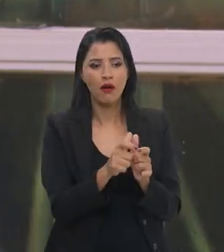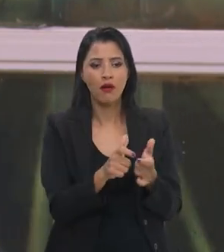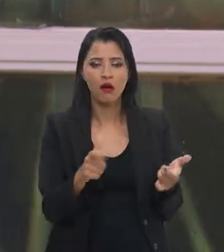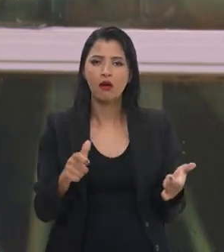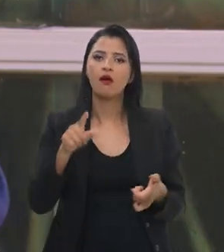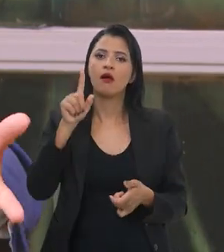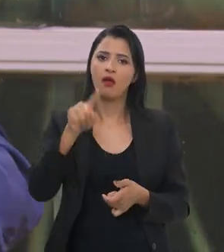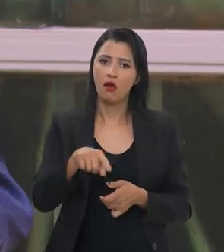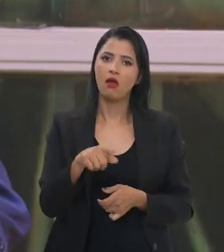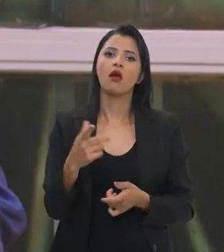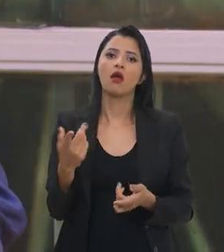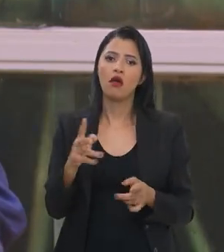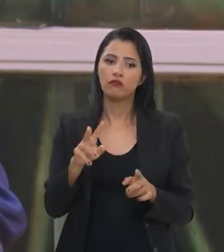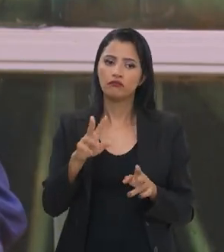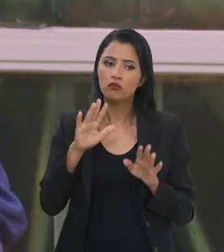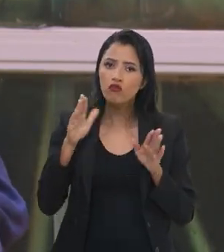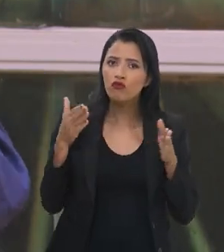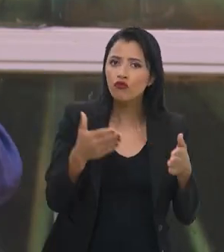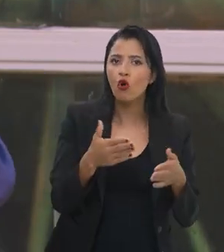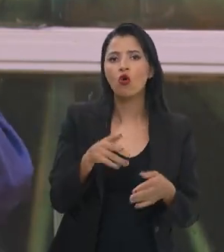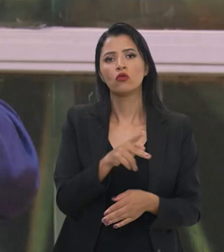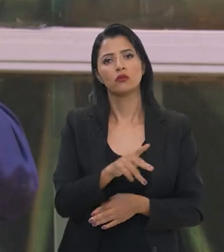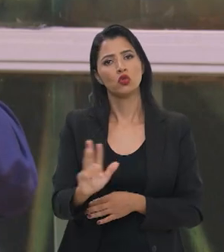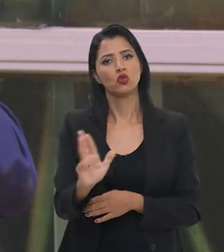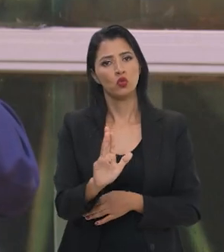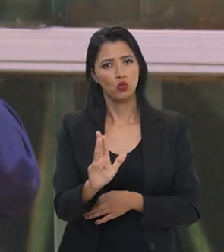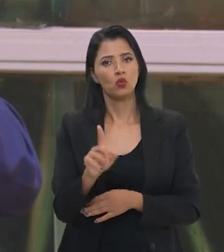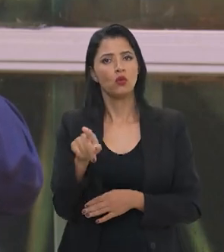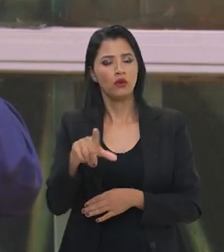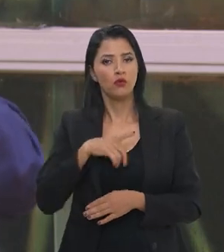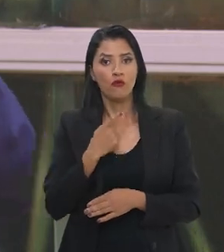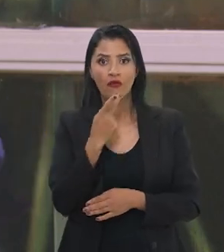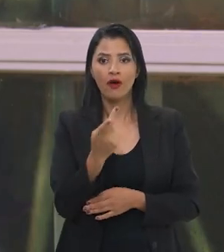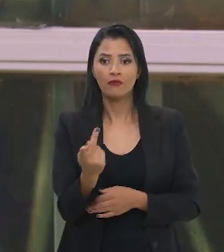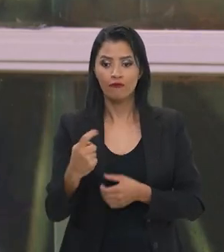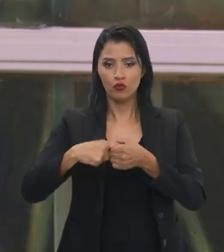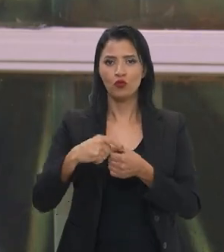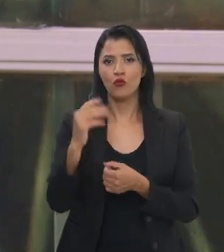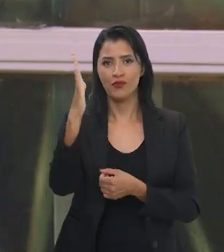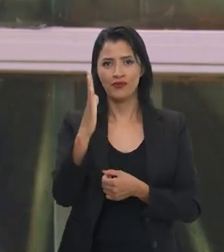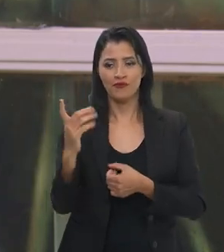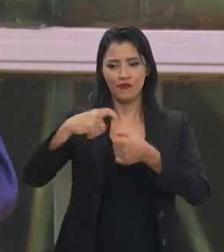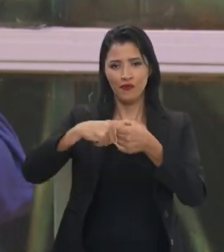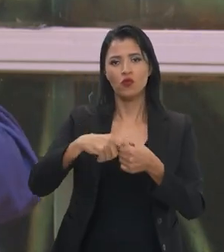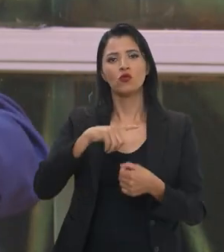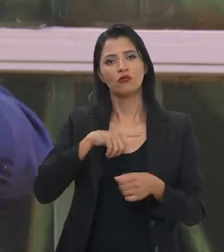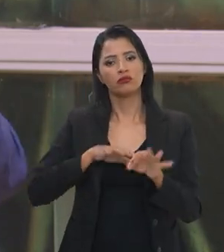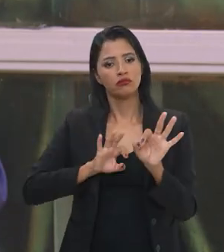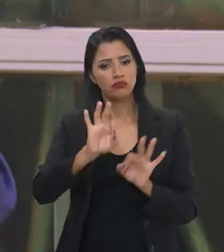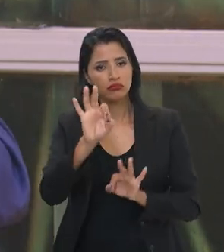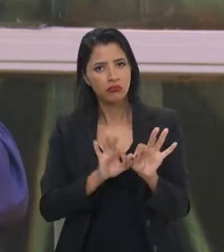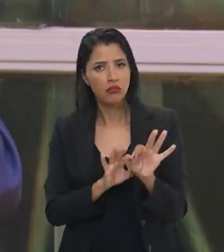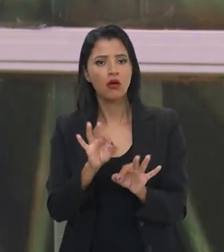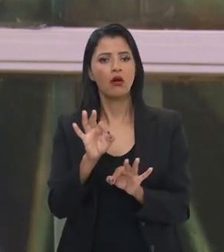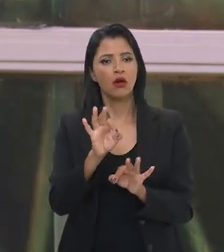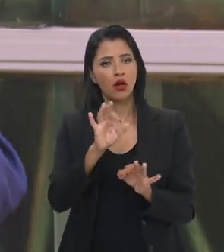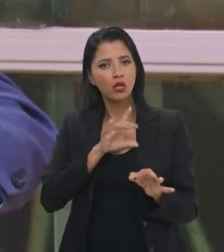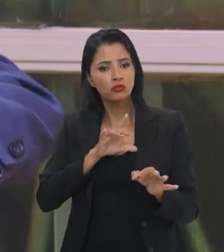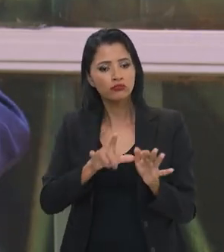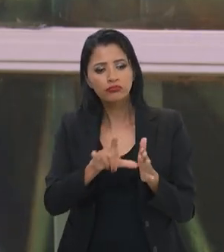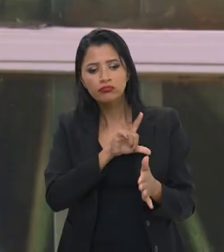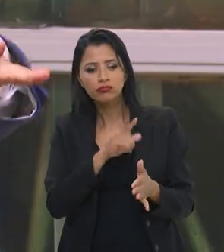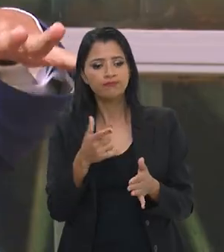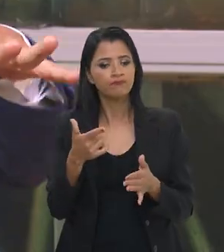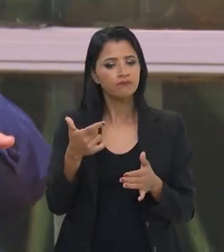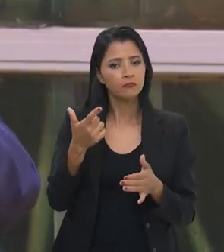empreendedorismo que é isso que o presidente Lula traz de volta quando ele fala o Brasil voltou o Brasil voltou a ter um plano voltou a